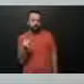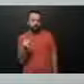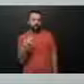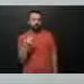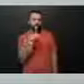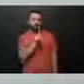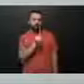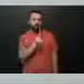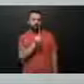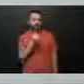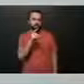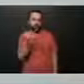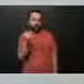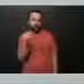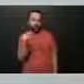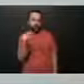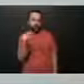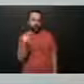16,